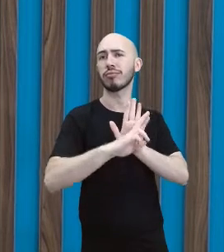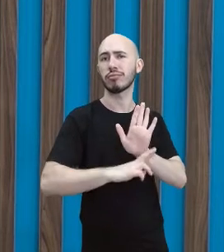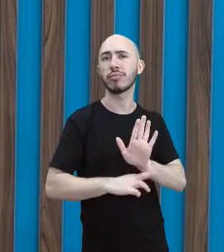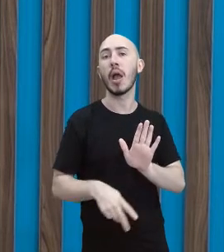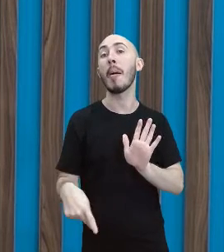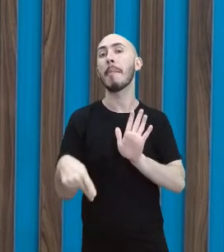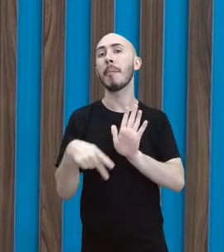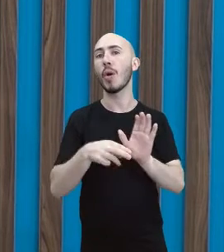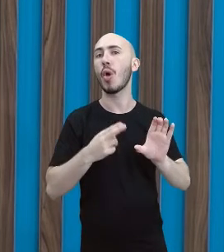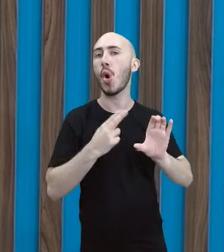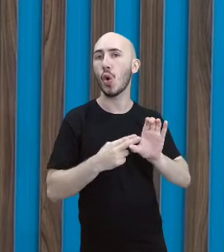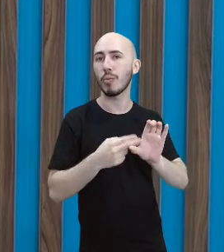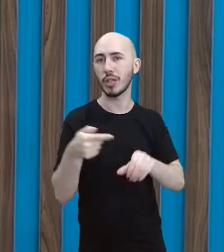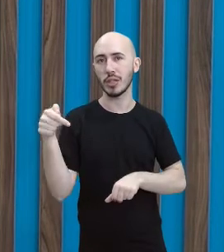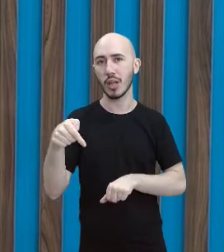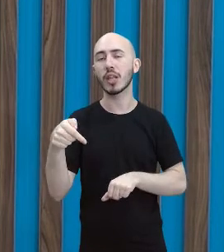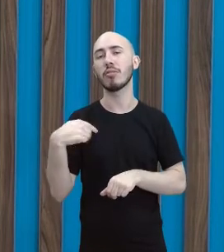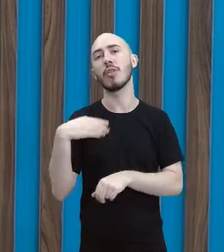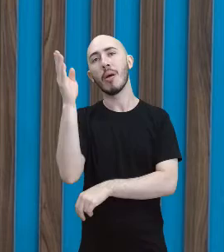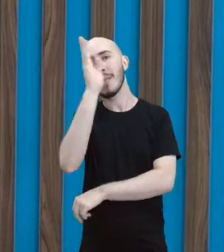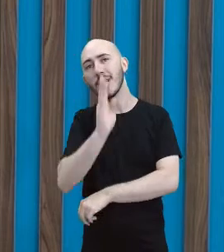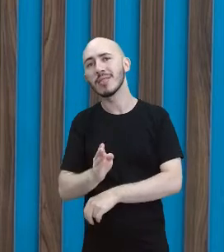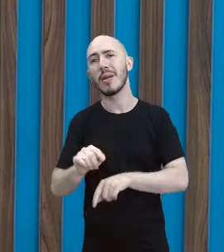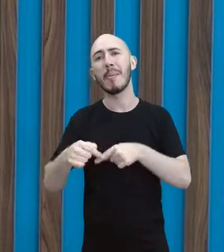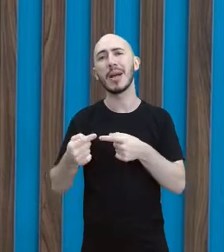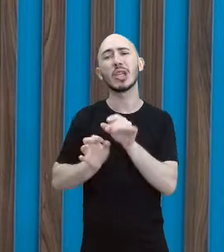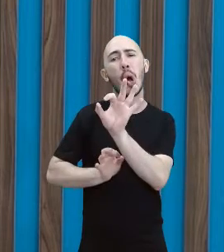eram desarticulados, né. Eles não